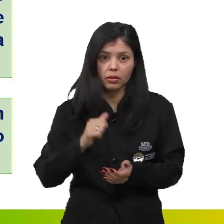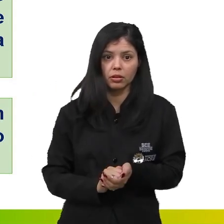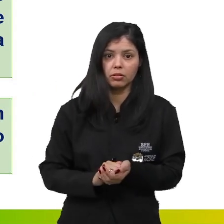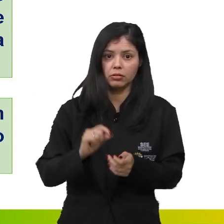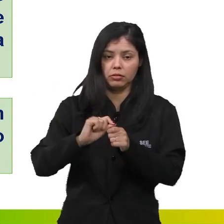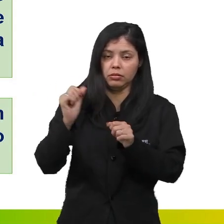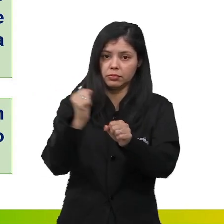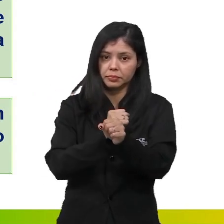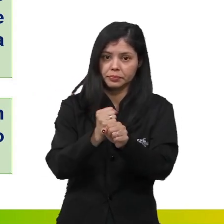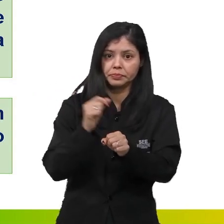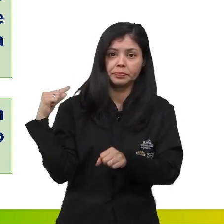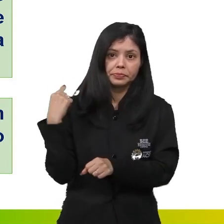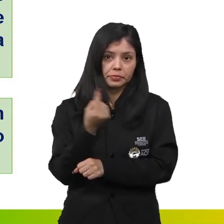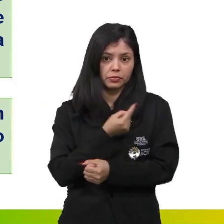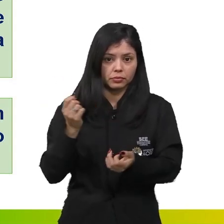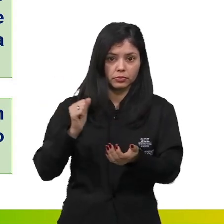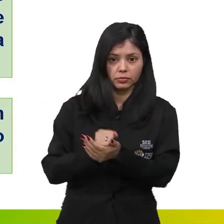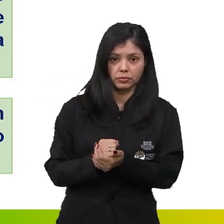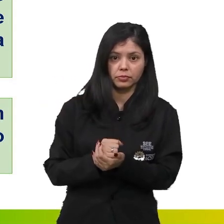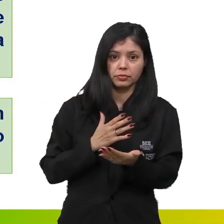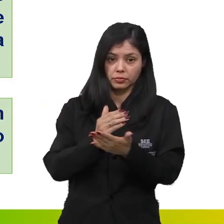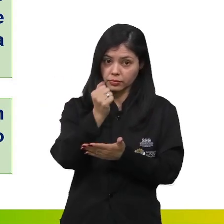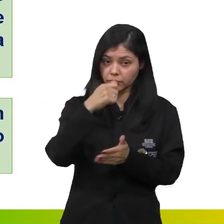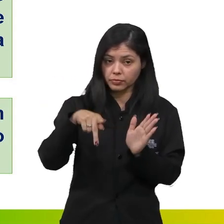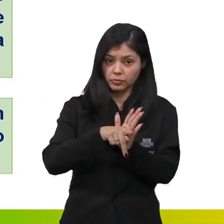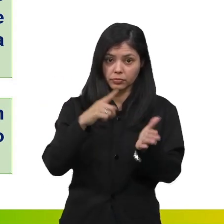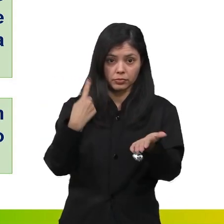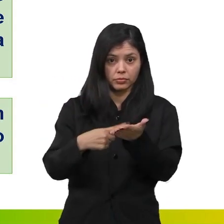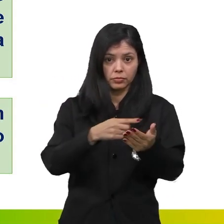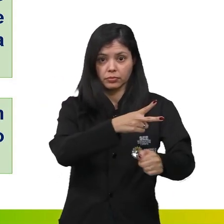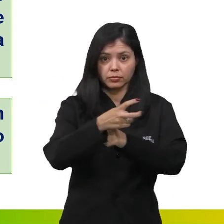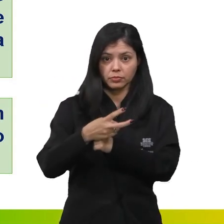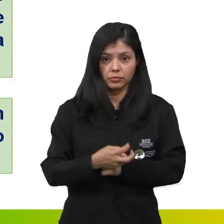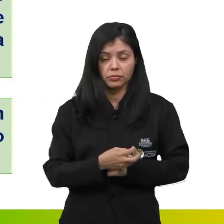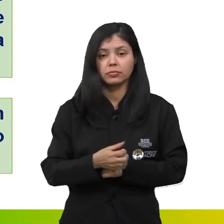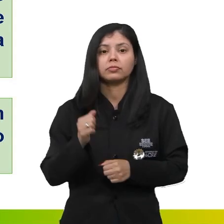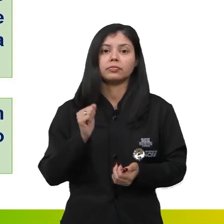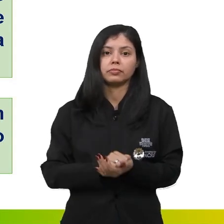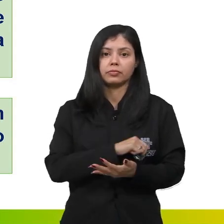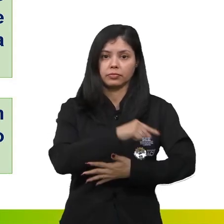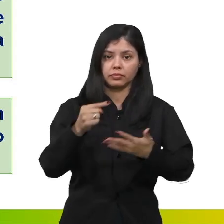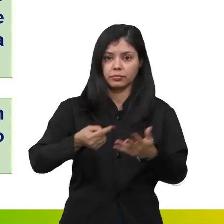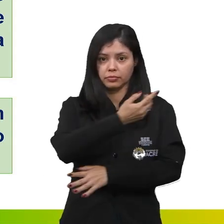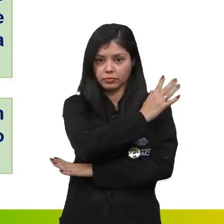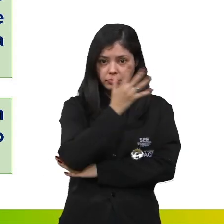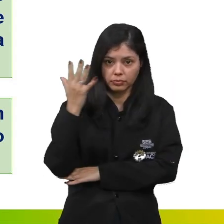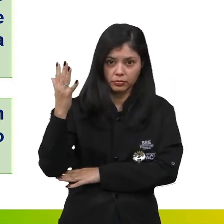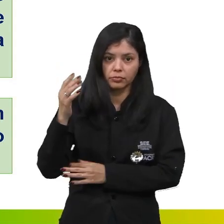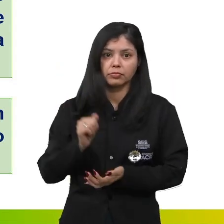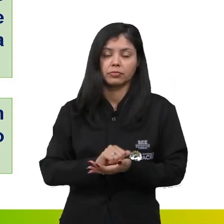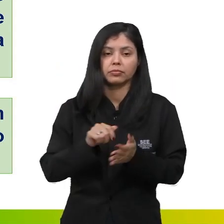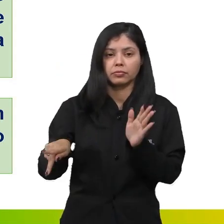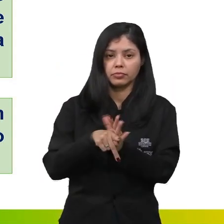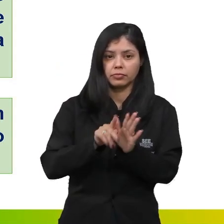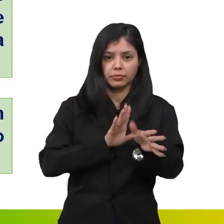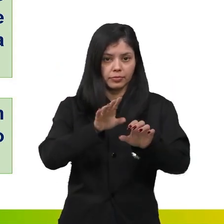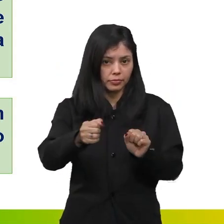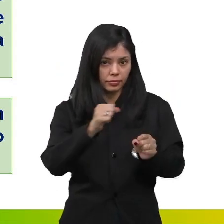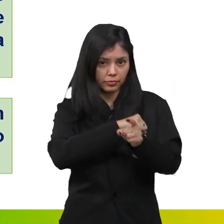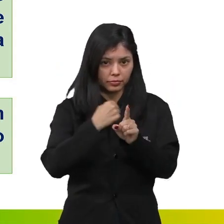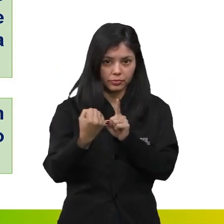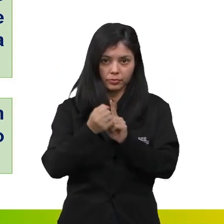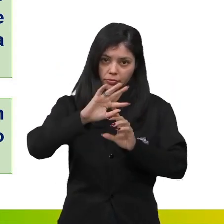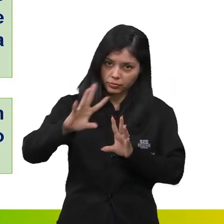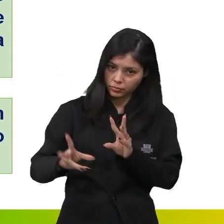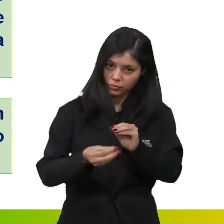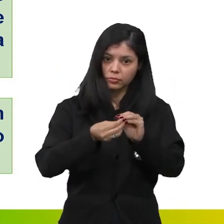foi o ano aí da nossa independência, foi marcado pela exploração de recursos naturais e pela